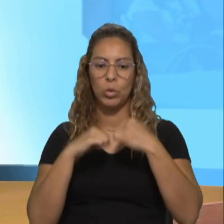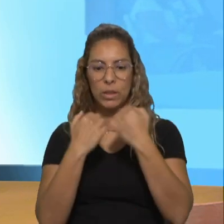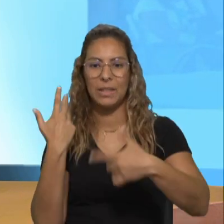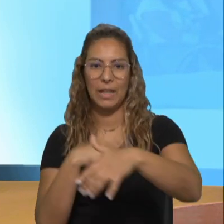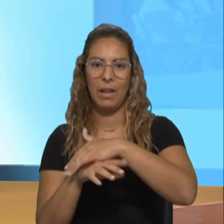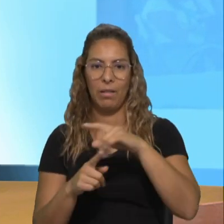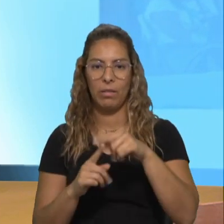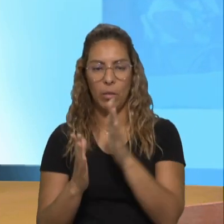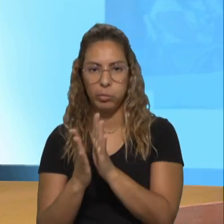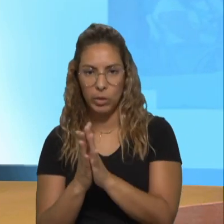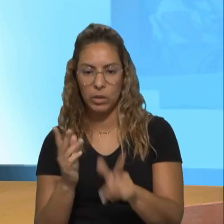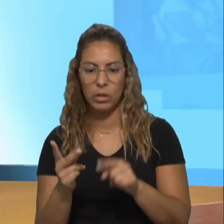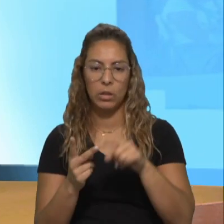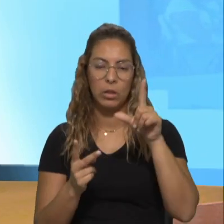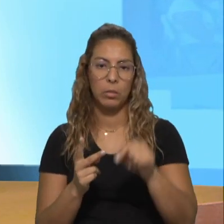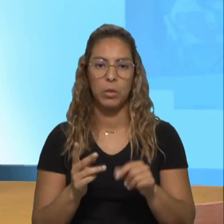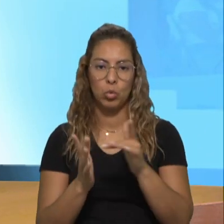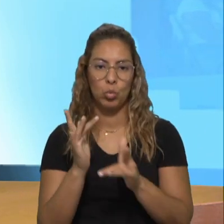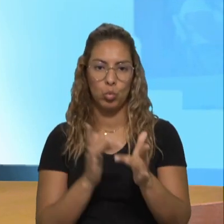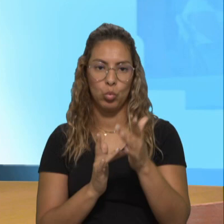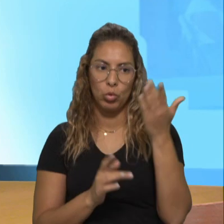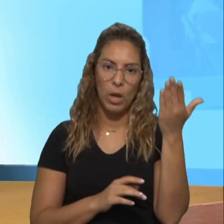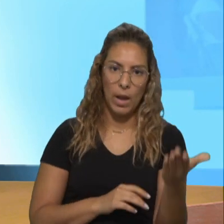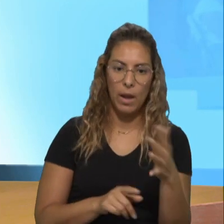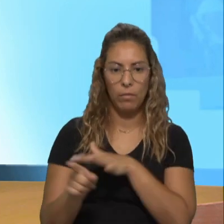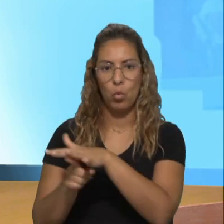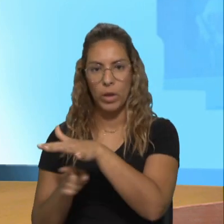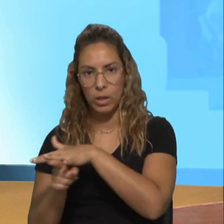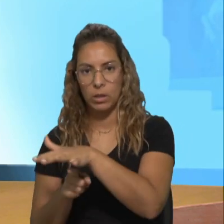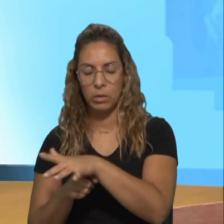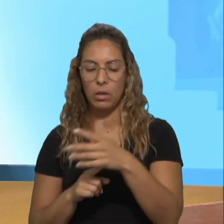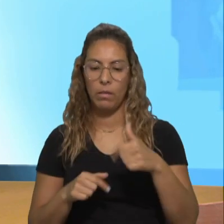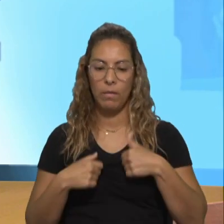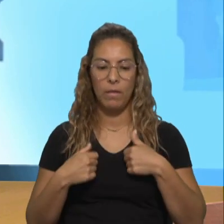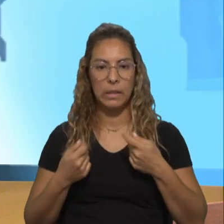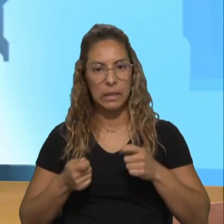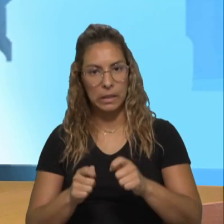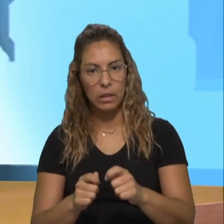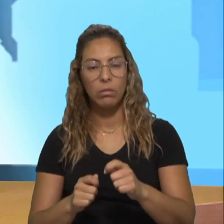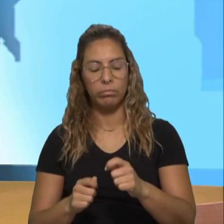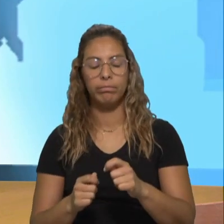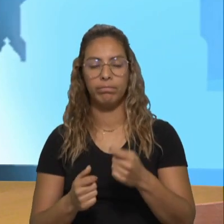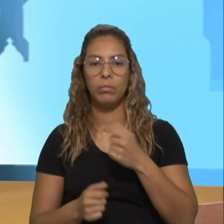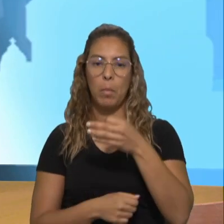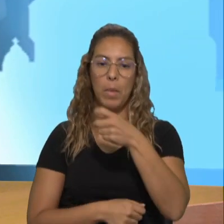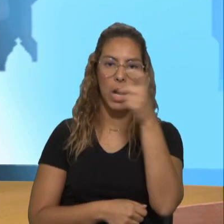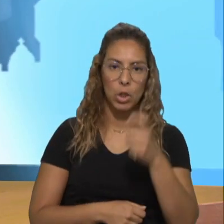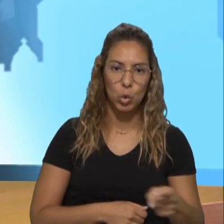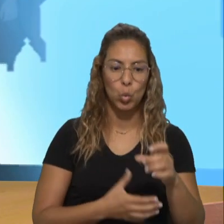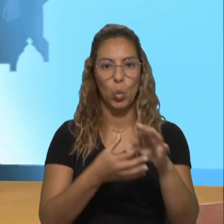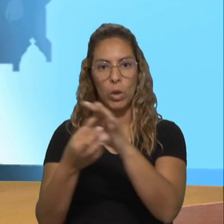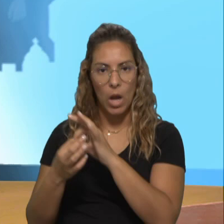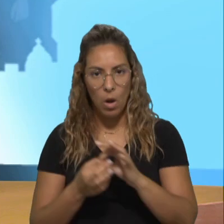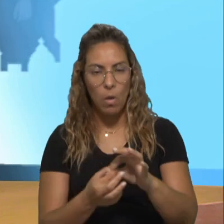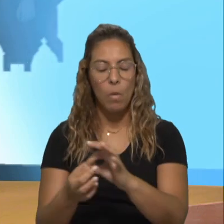e por Jesus Cristo que nos impele a esta paz e à união. Portanto, eu diria que é absolutamente